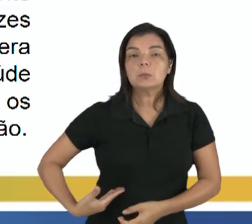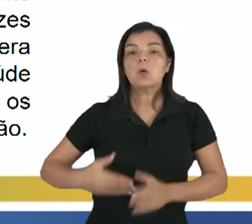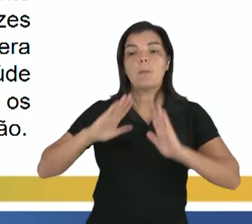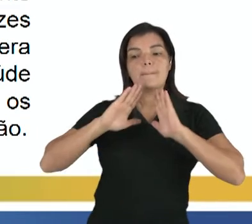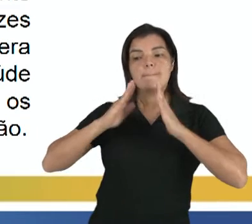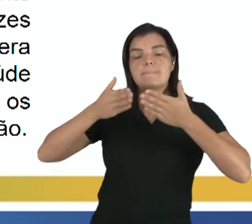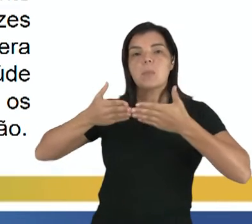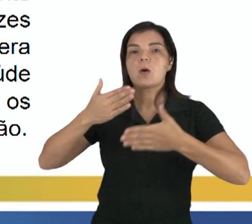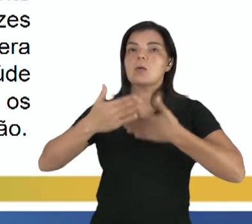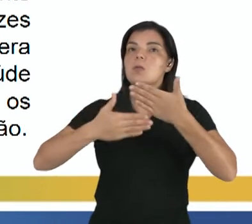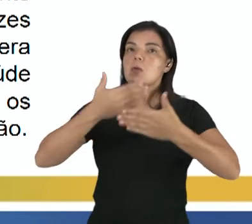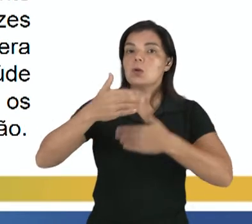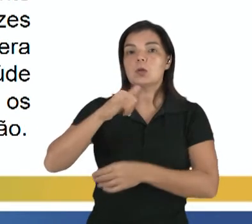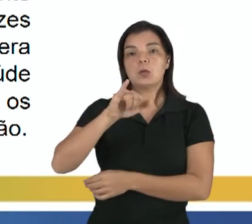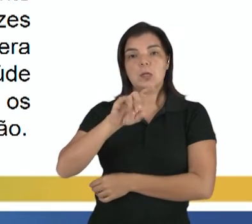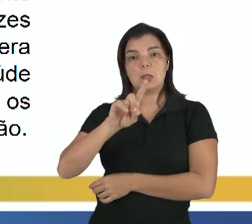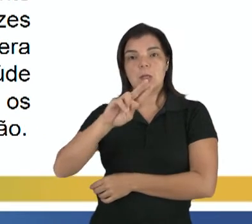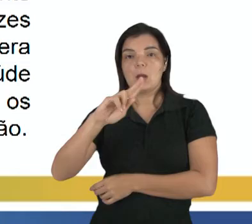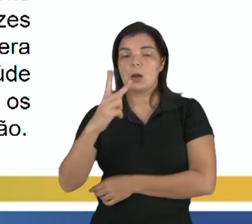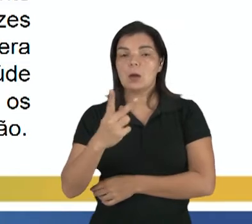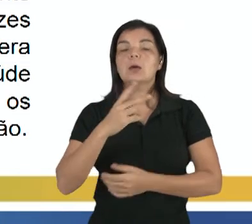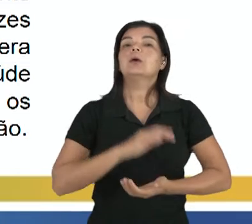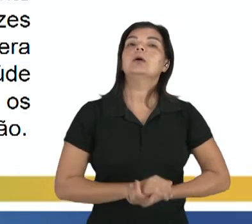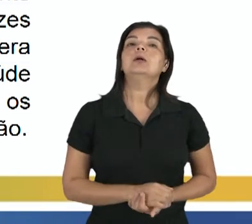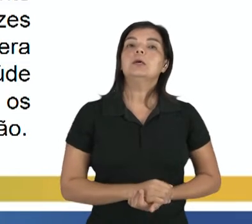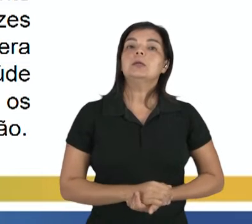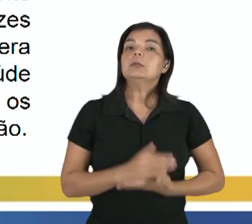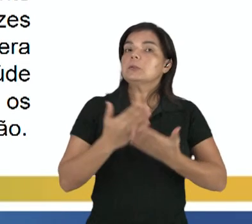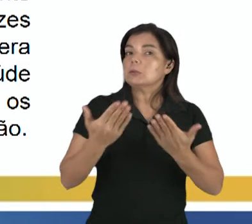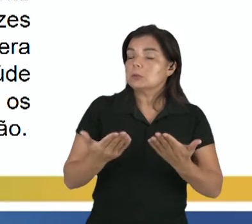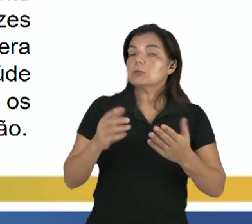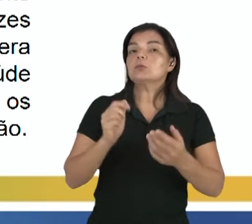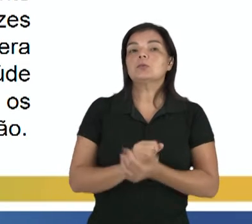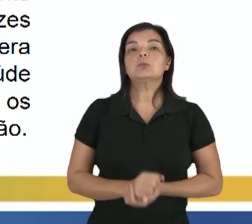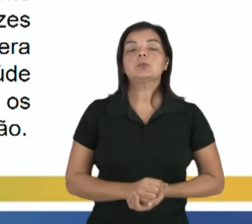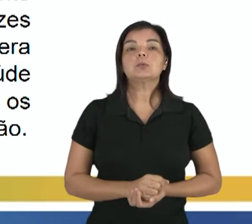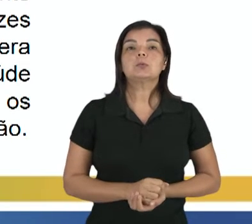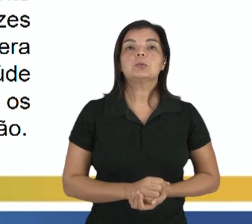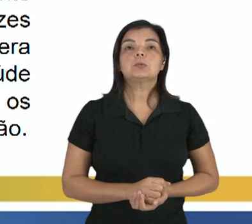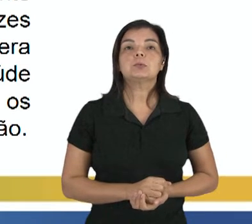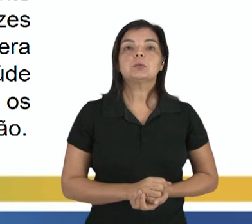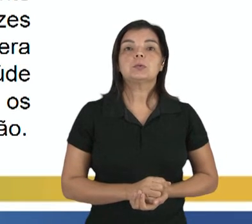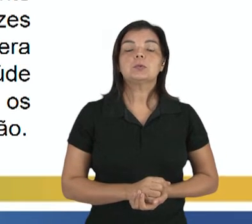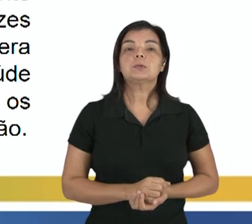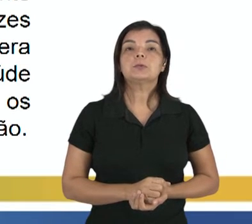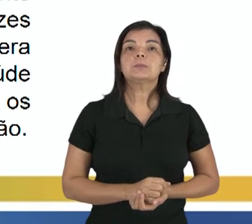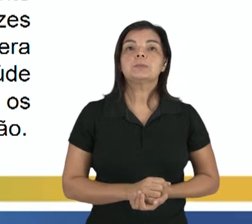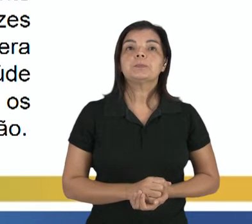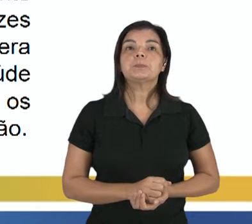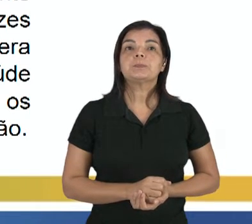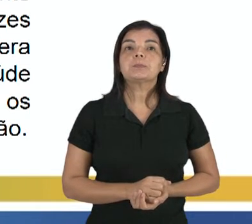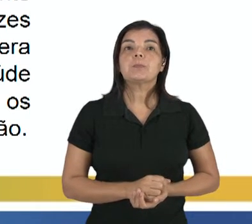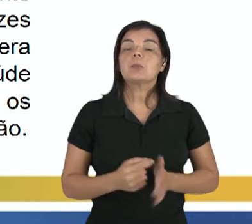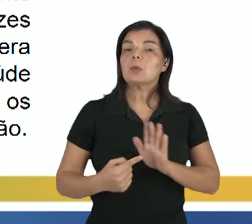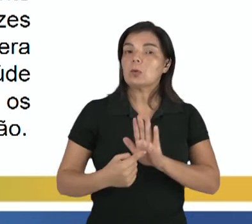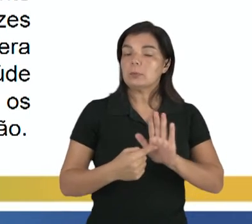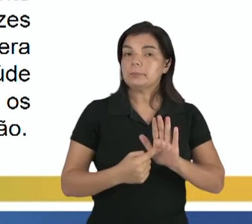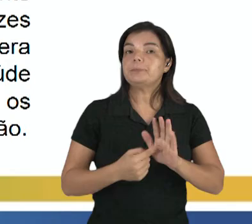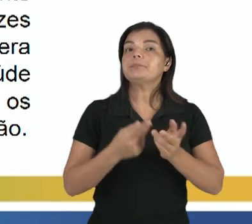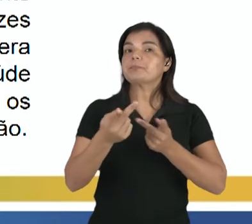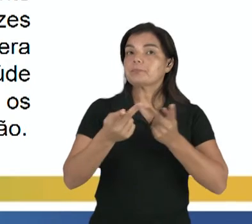para o desenvolvimento do índice do IDH, né, e dos seus indicadores. Existe